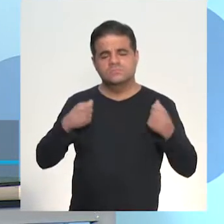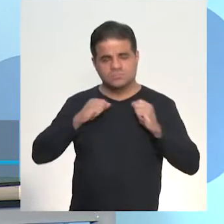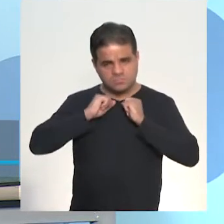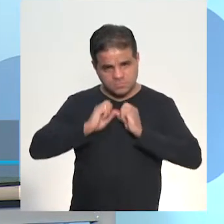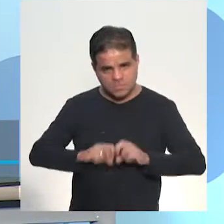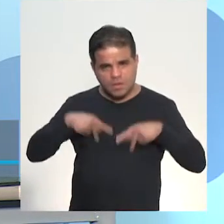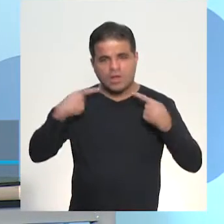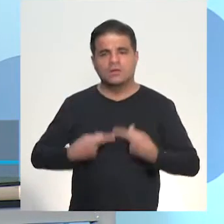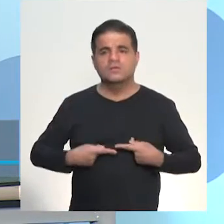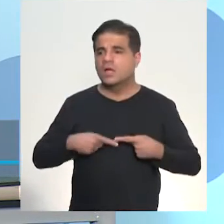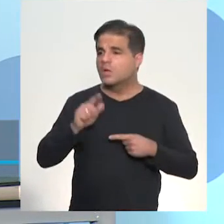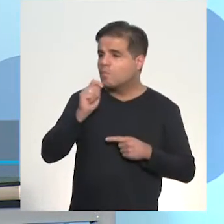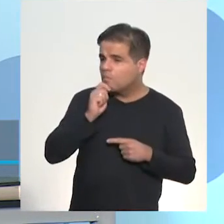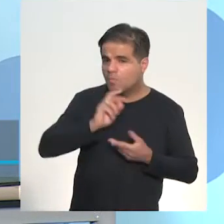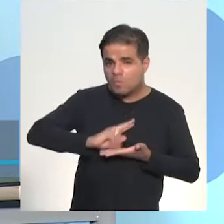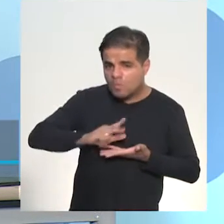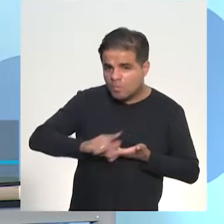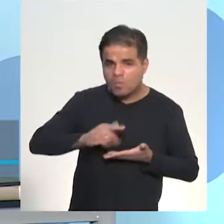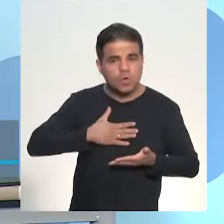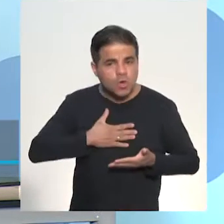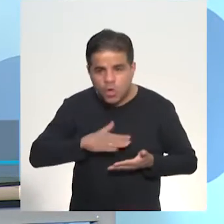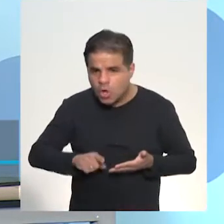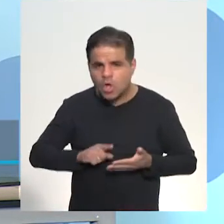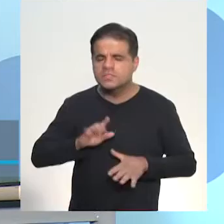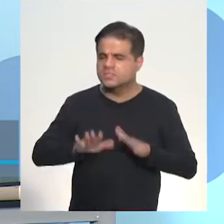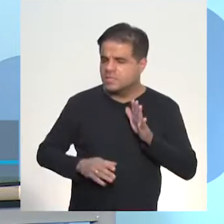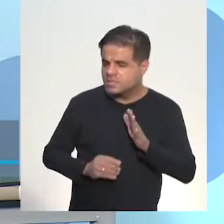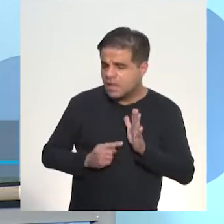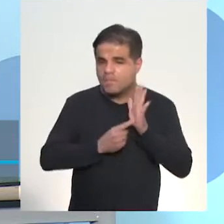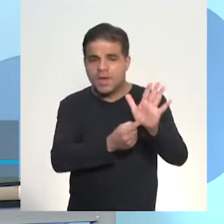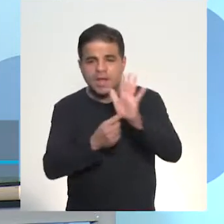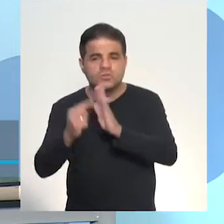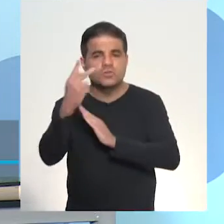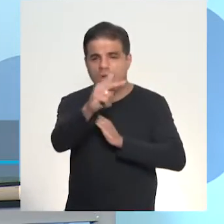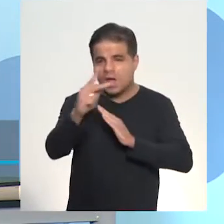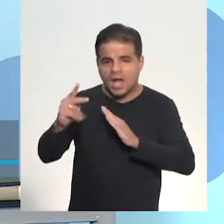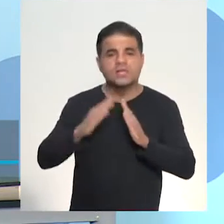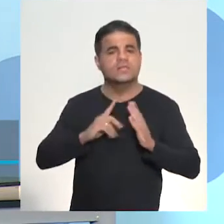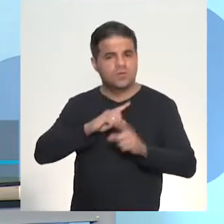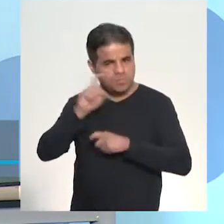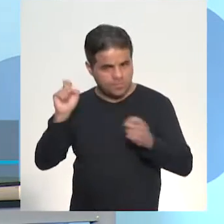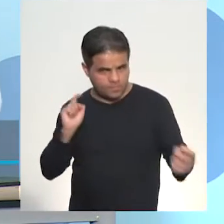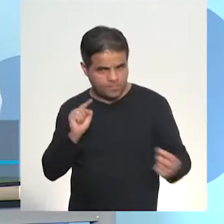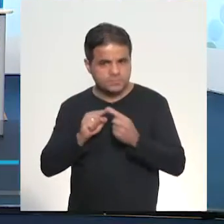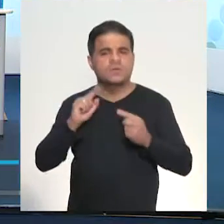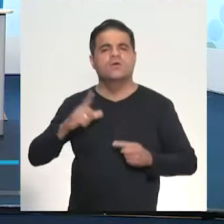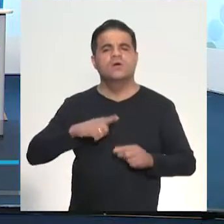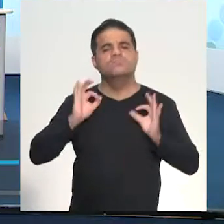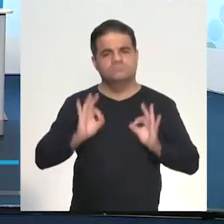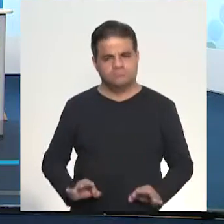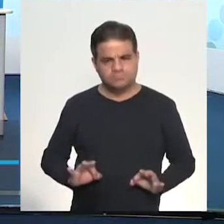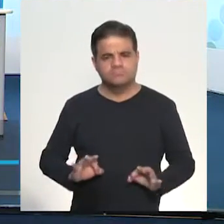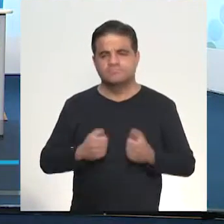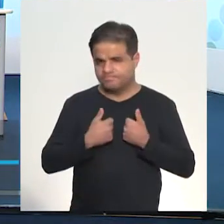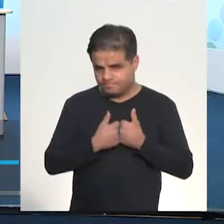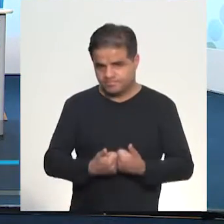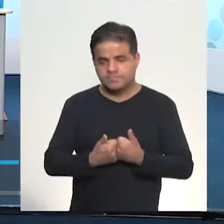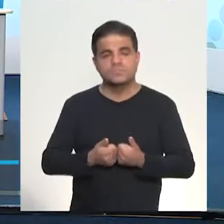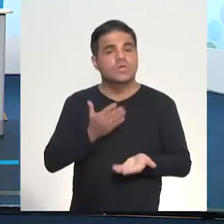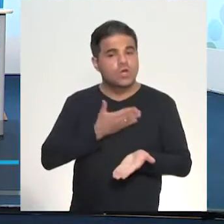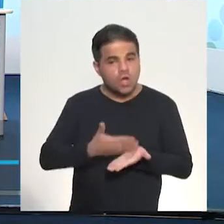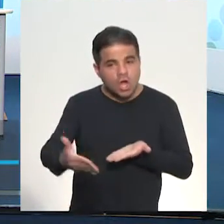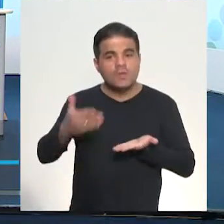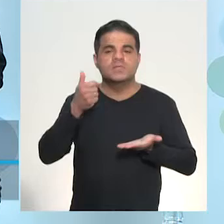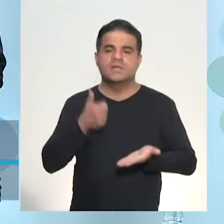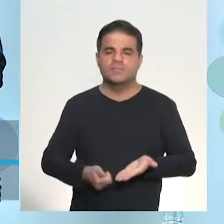seres vivos, até aqueles que você não gosta, que aparecem em casa de vez em quando, mas na natureza eles têm uma função, tá bom? Muito bem. Então começamos